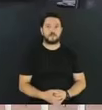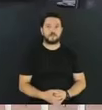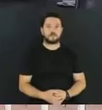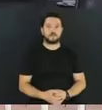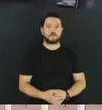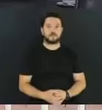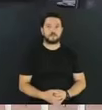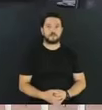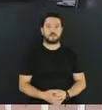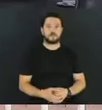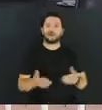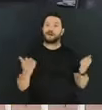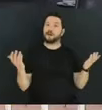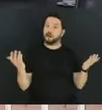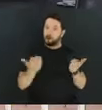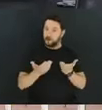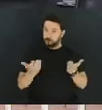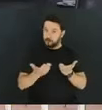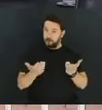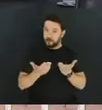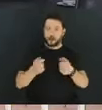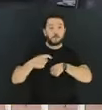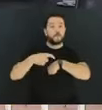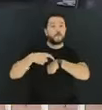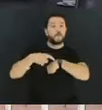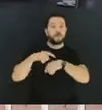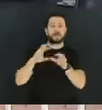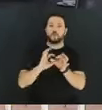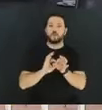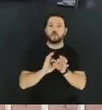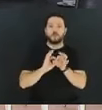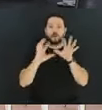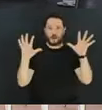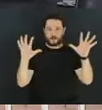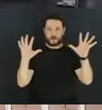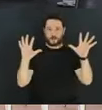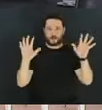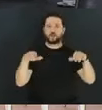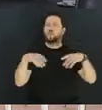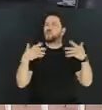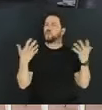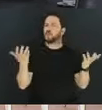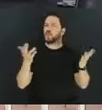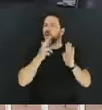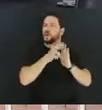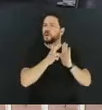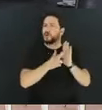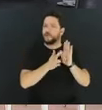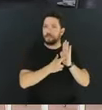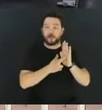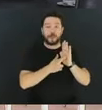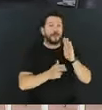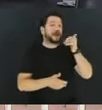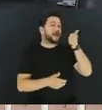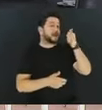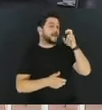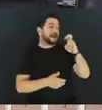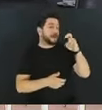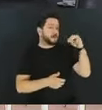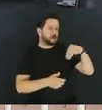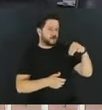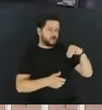Passamos agora ao horário reservado à tribuna livre, com as seguintes regras: 15 minutos no máximo para a explanação da convidada e